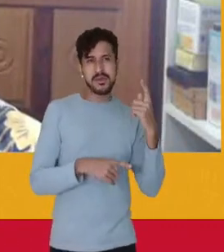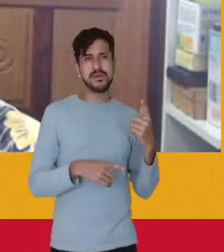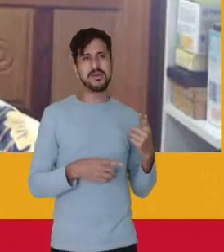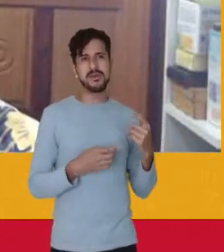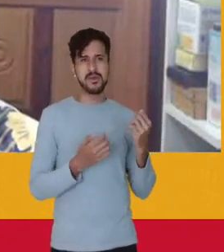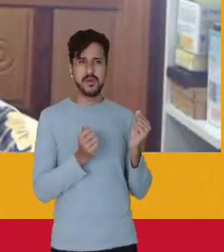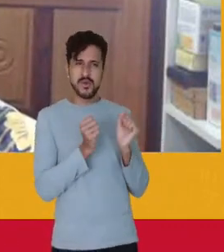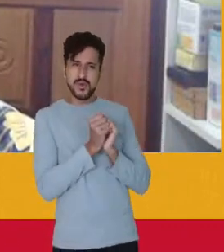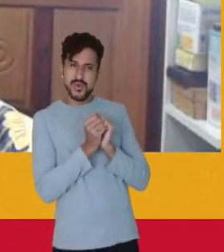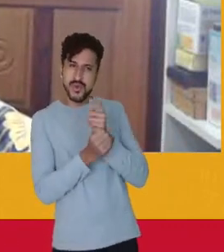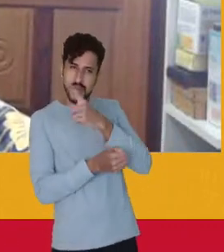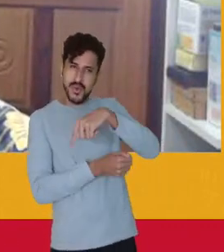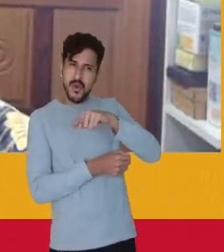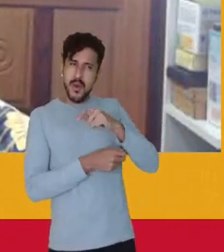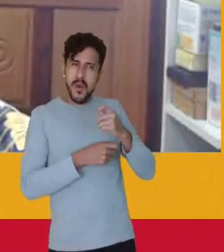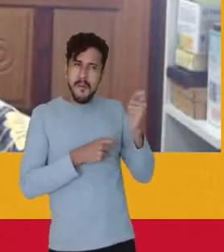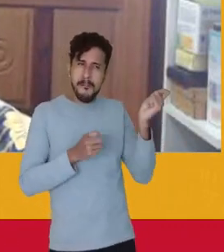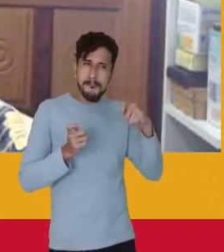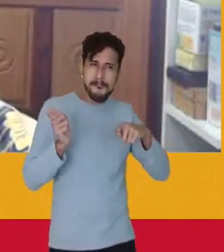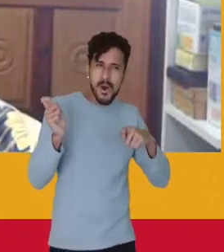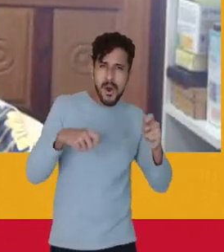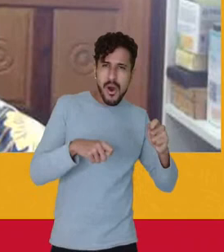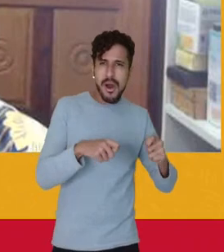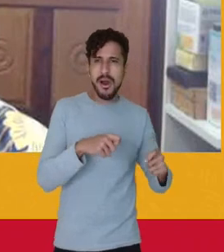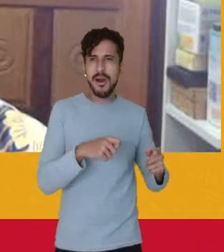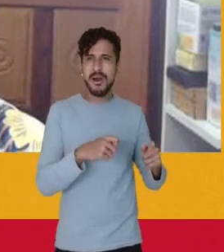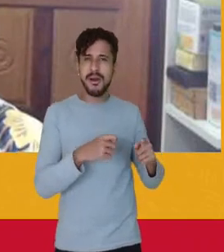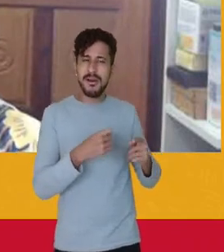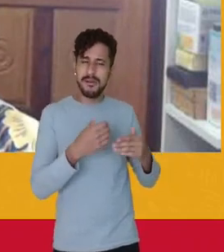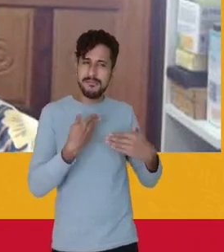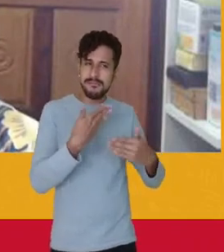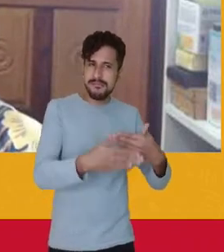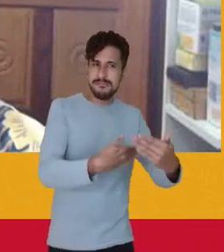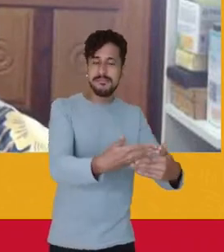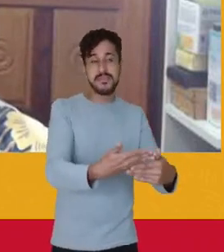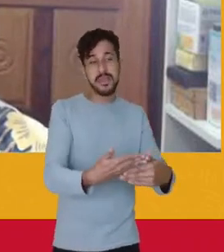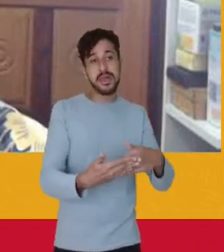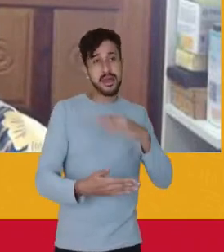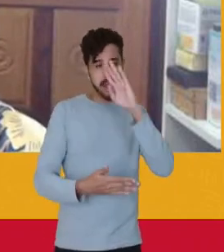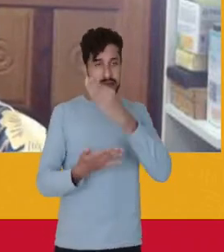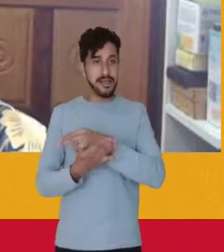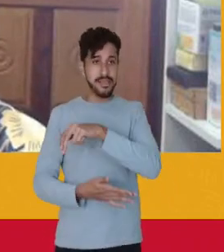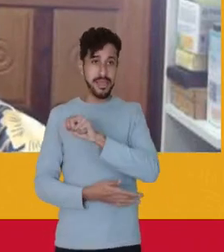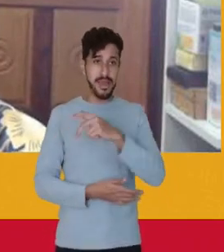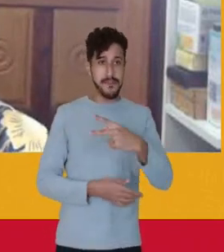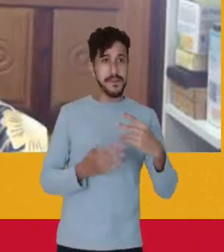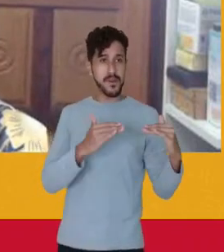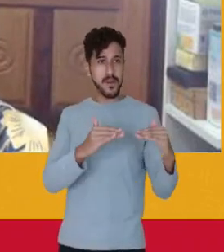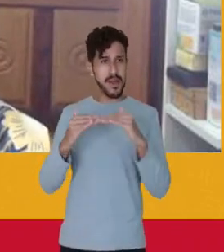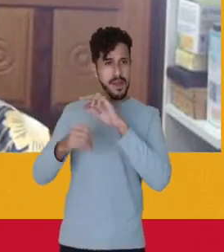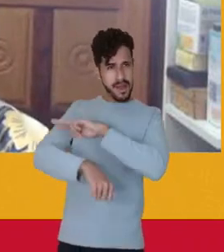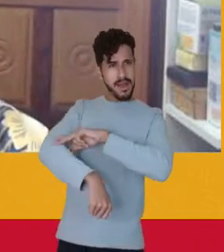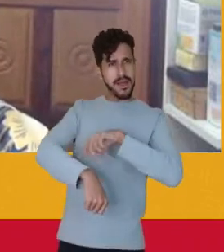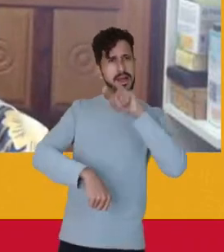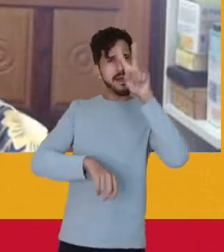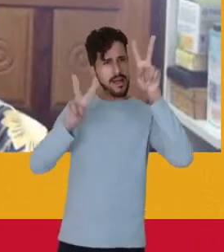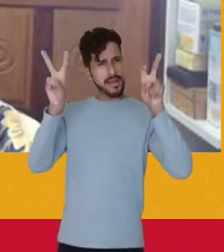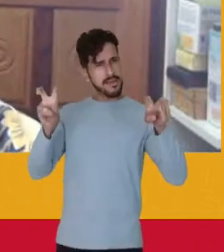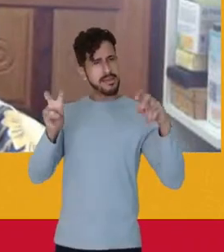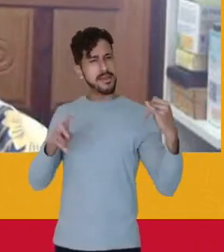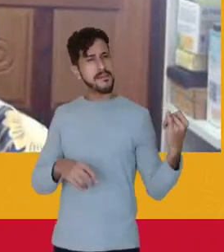né, vocês alternativas e produzir conhecimento. E acho que para o NAP de Igualdade Racial também esse é um